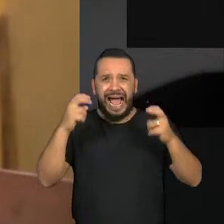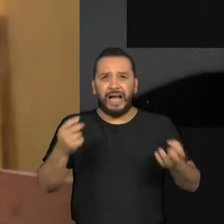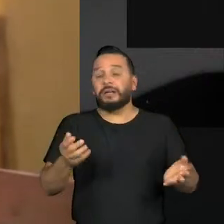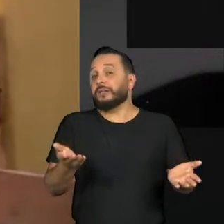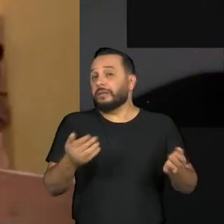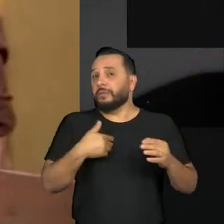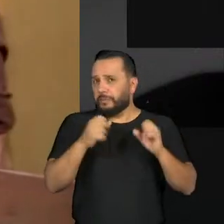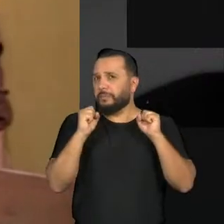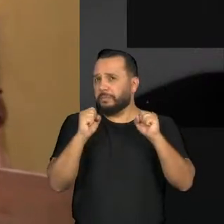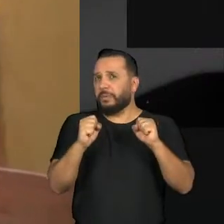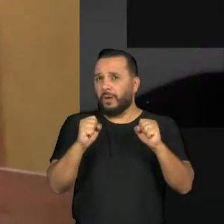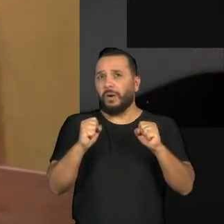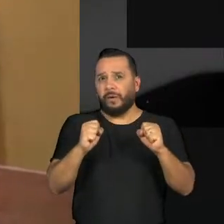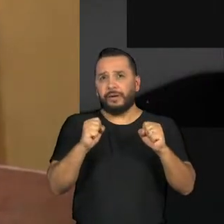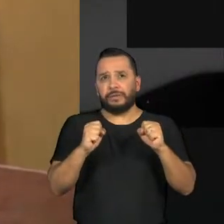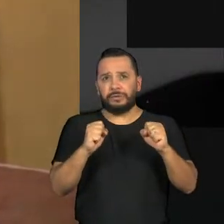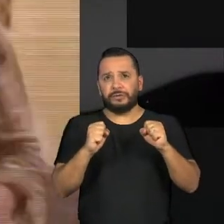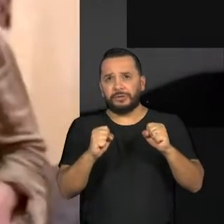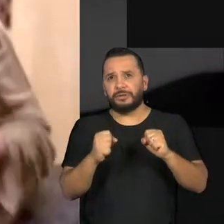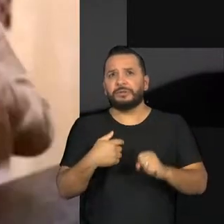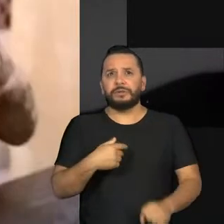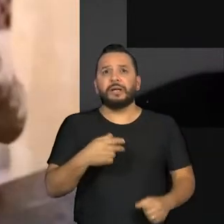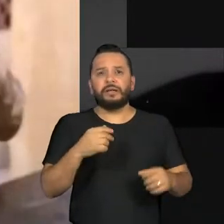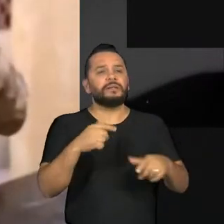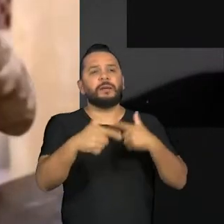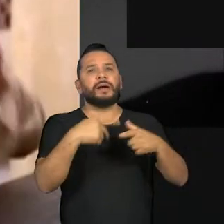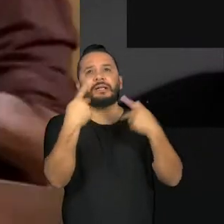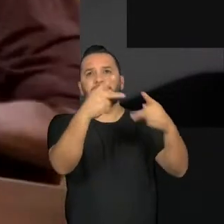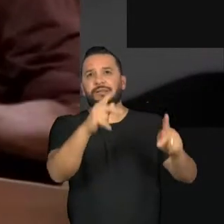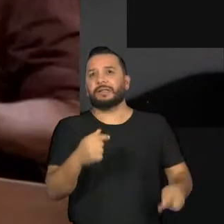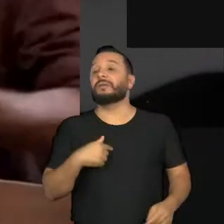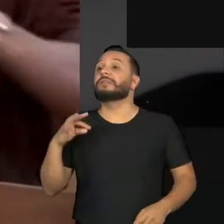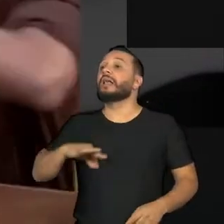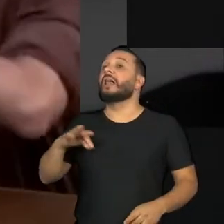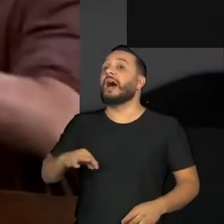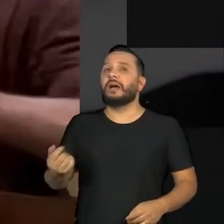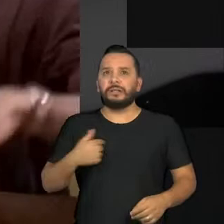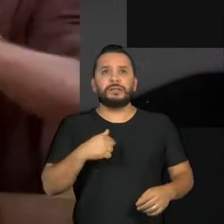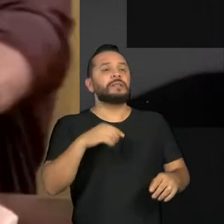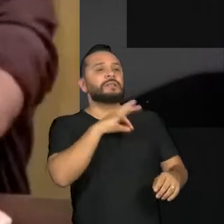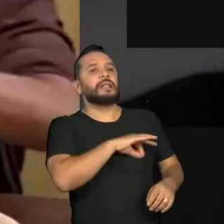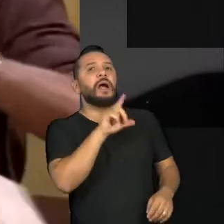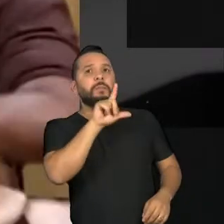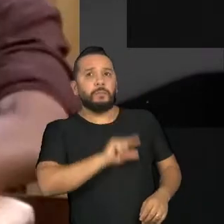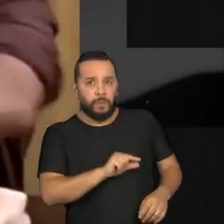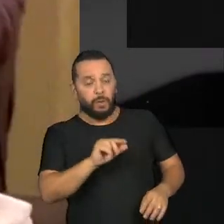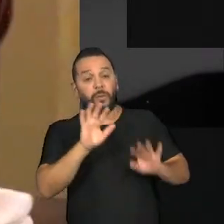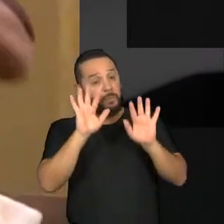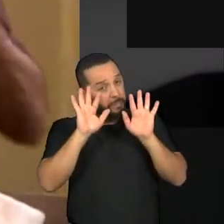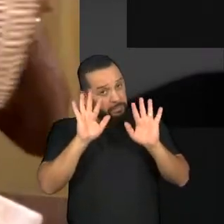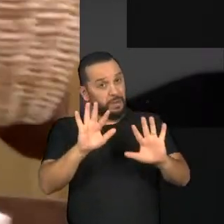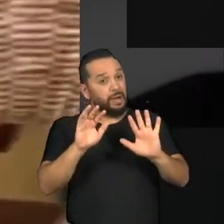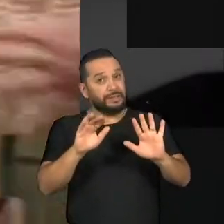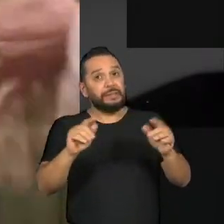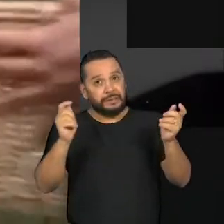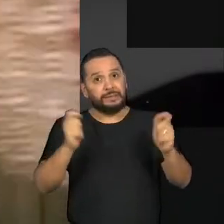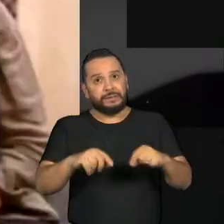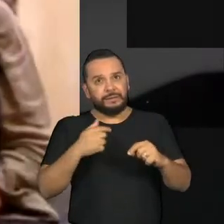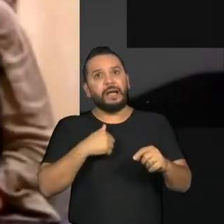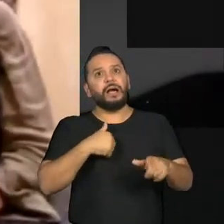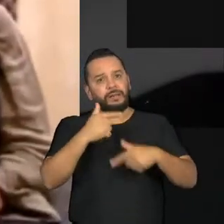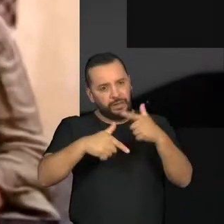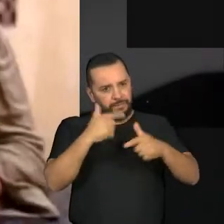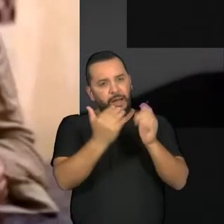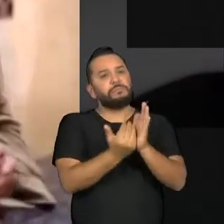Hoje o emprego é seu. Tudo bem, o emprego é seu. Enquanto é o salário. O salário é pouco. Mas, em compensação, o serviço é